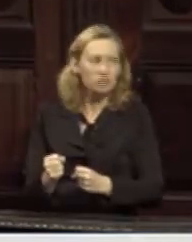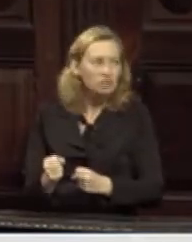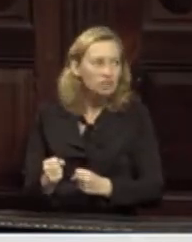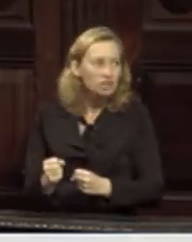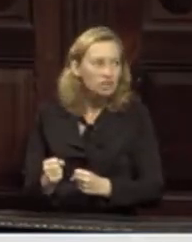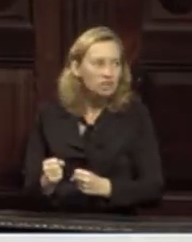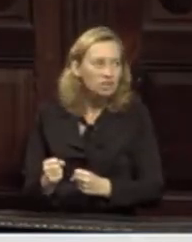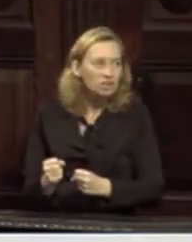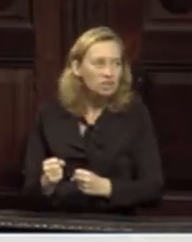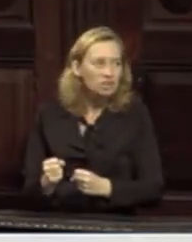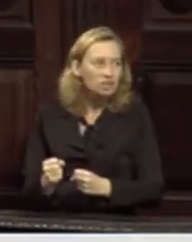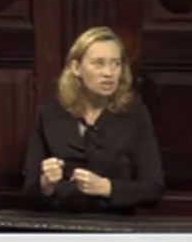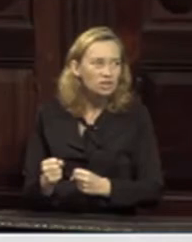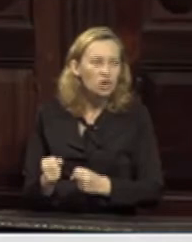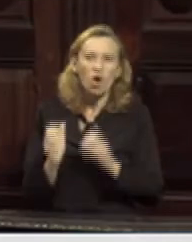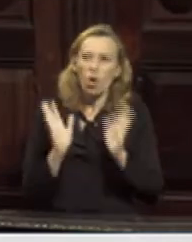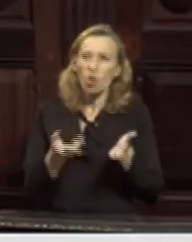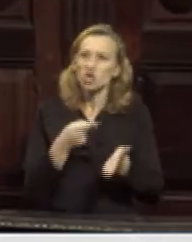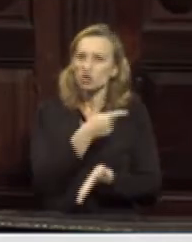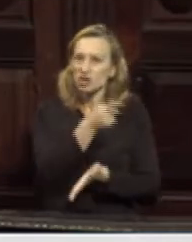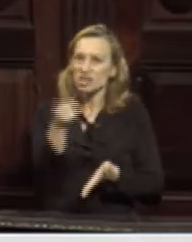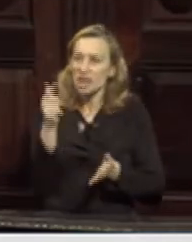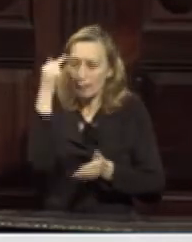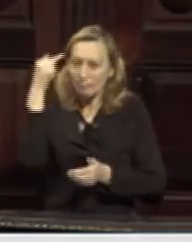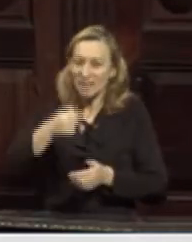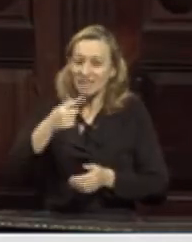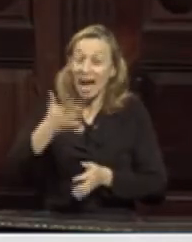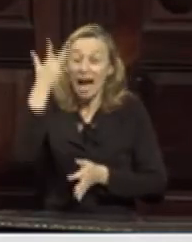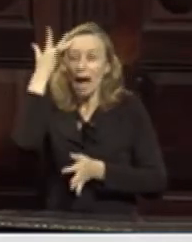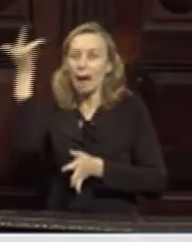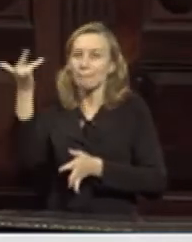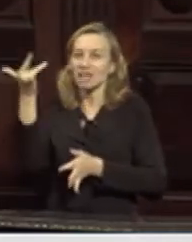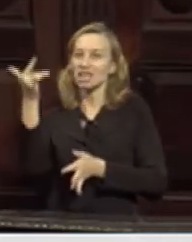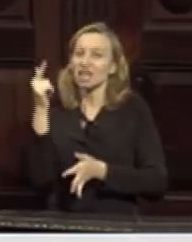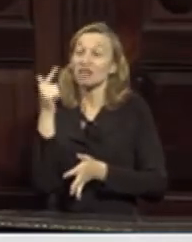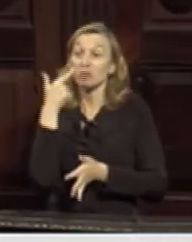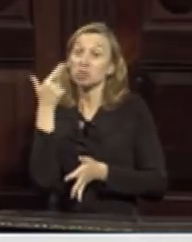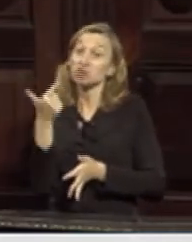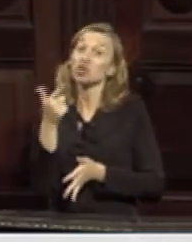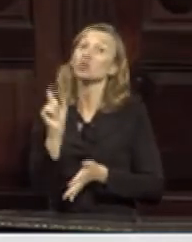ocaso. Amanhã vai ser outro dia, e esse amanhã que vai ser